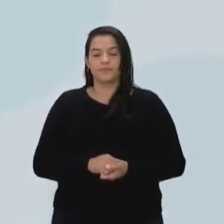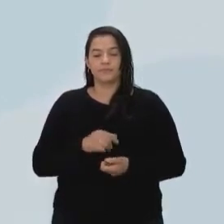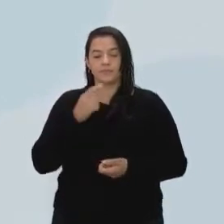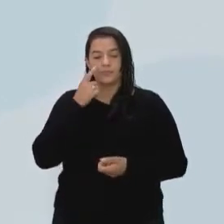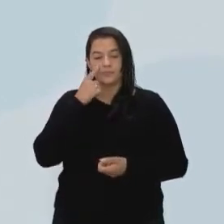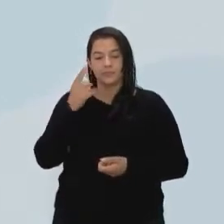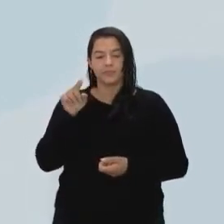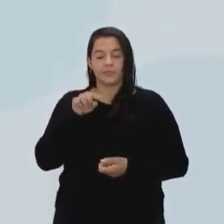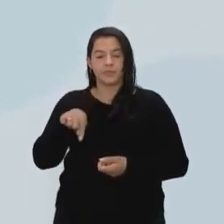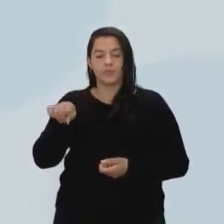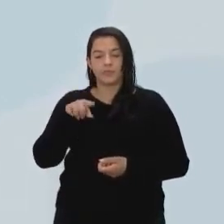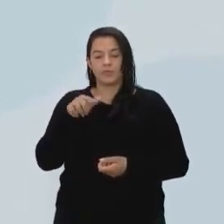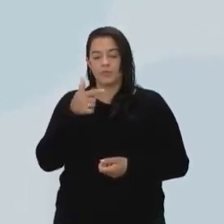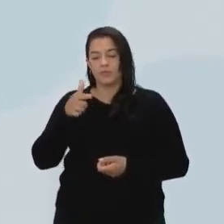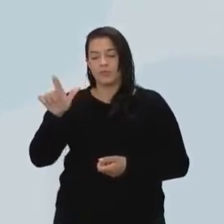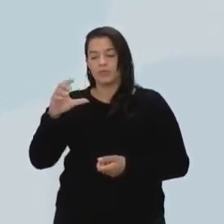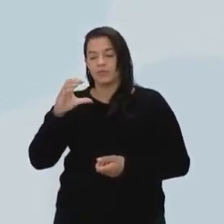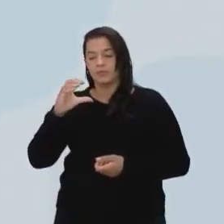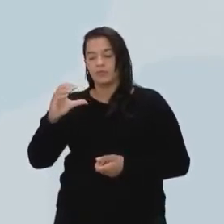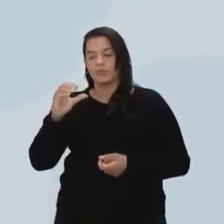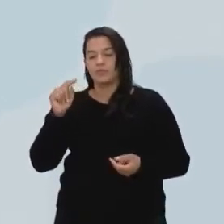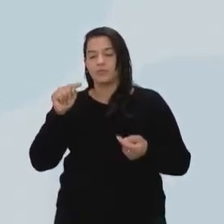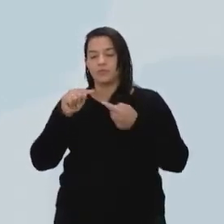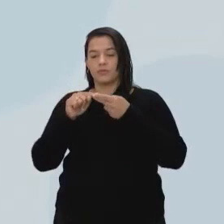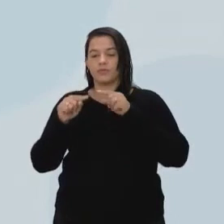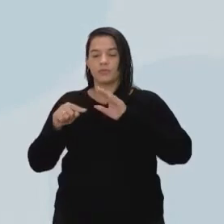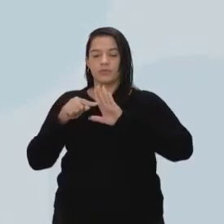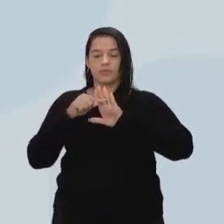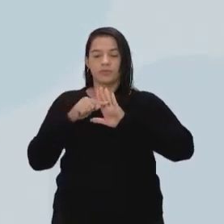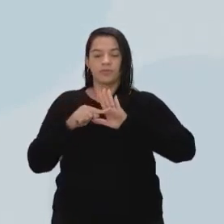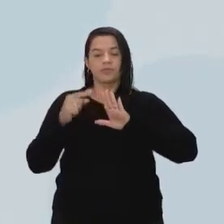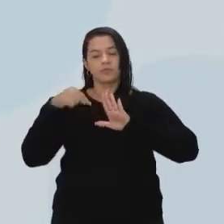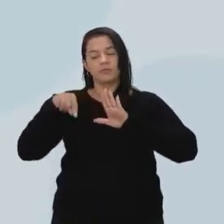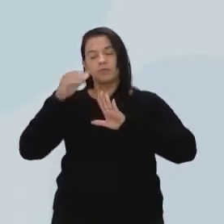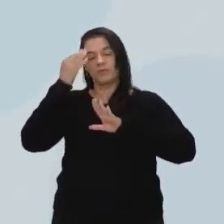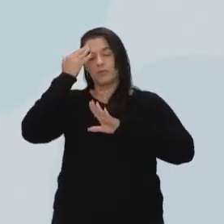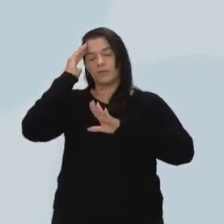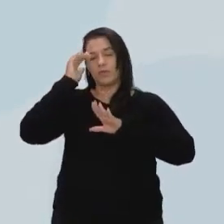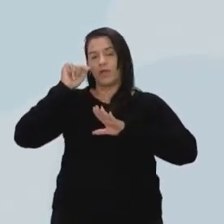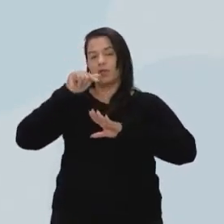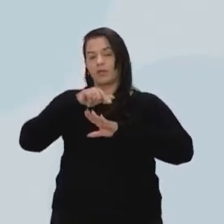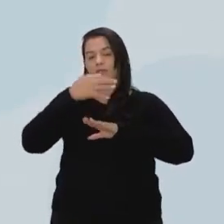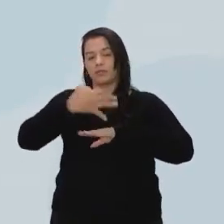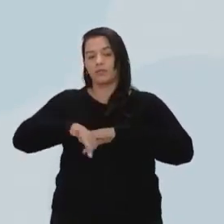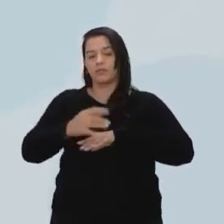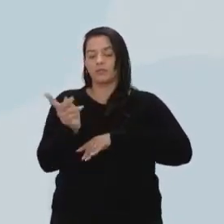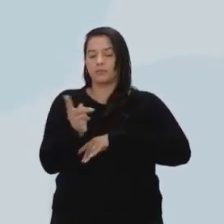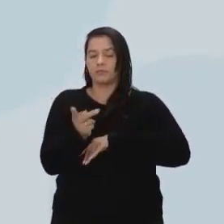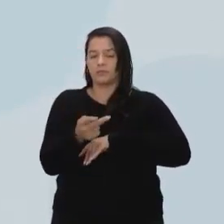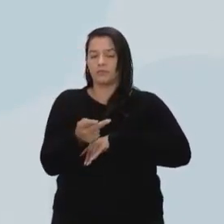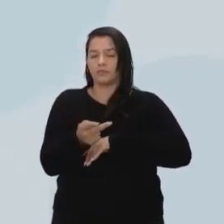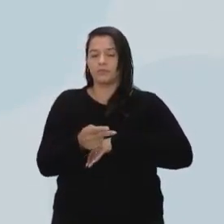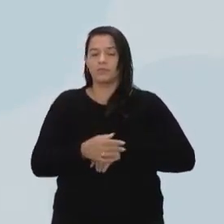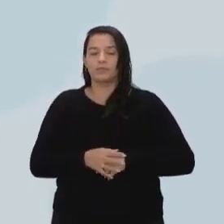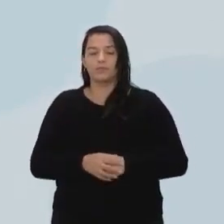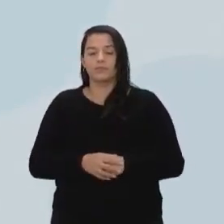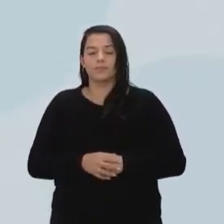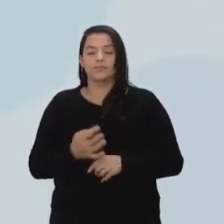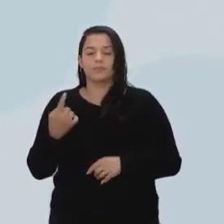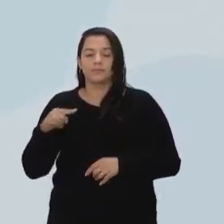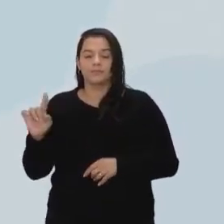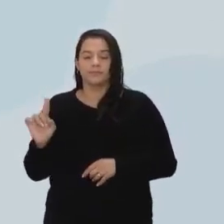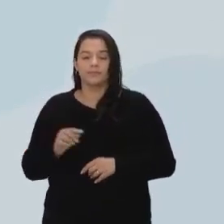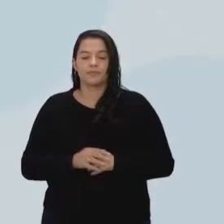forma positiva. Ele vai ser um ponto de atenção negativa. Então, a gente vai entender que provavelmente ele não está correto. E aí, logicamente, a última